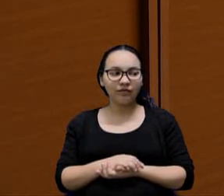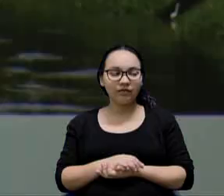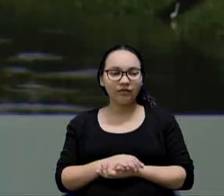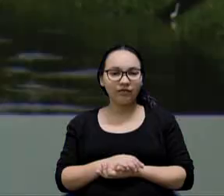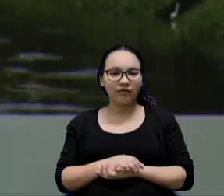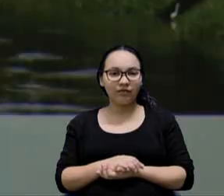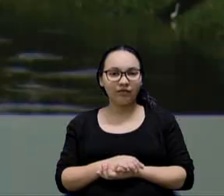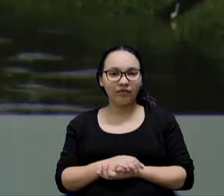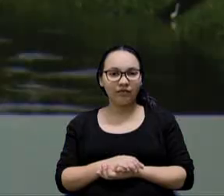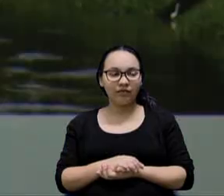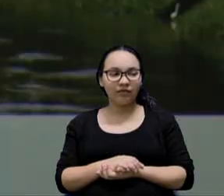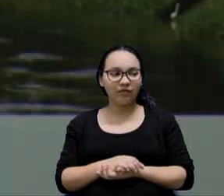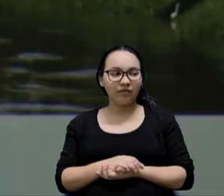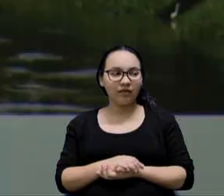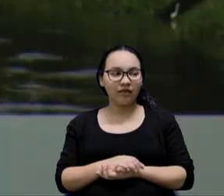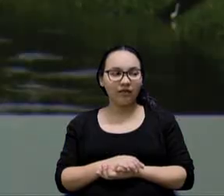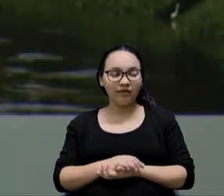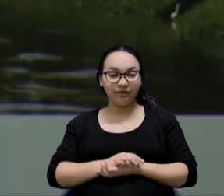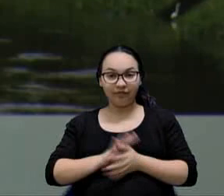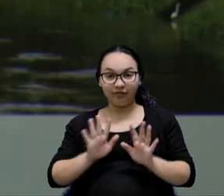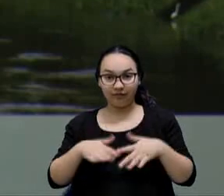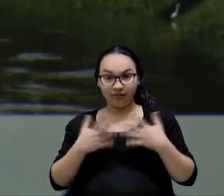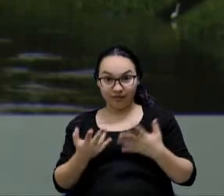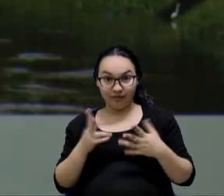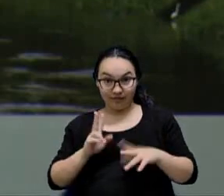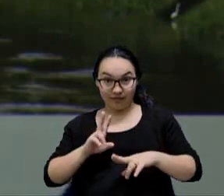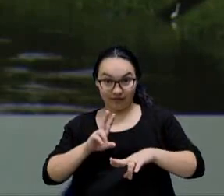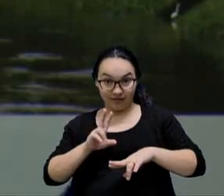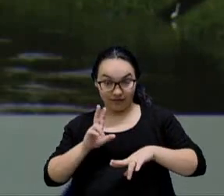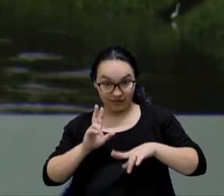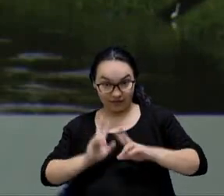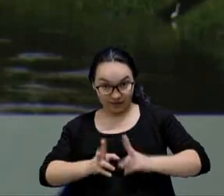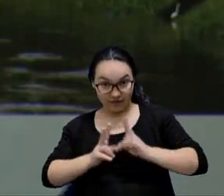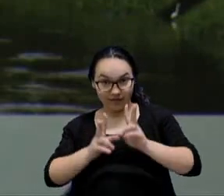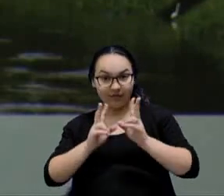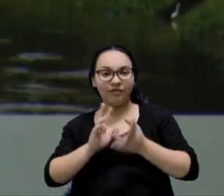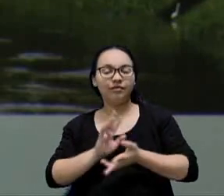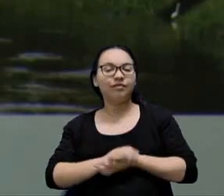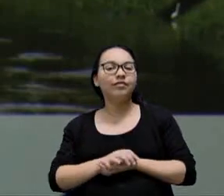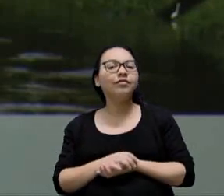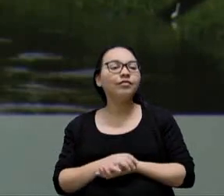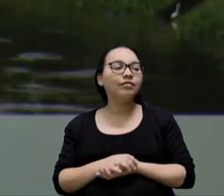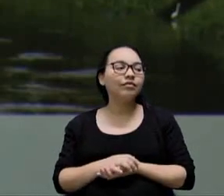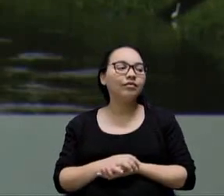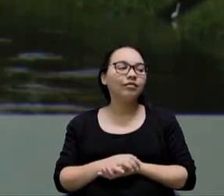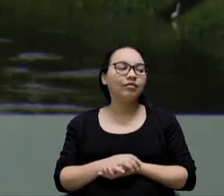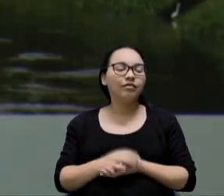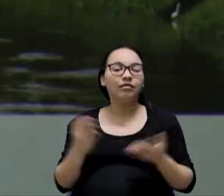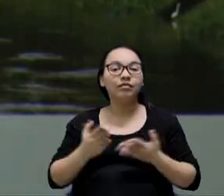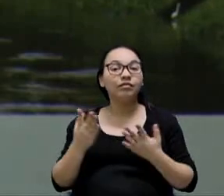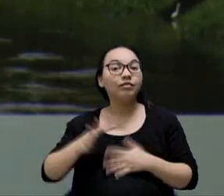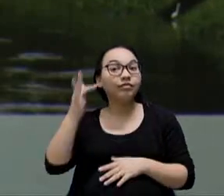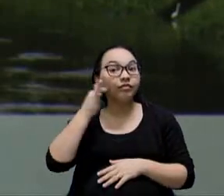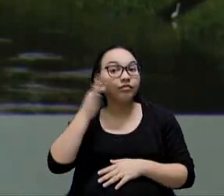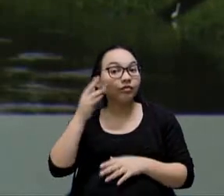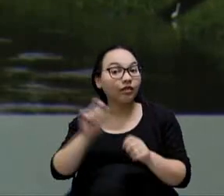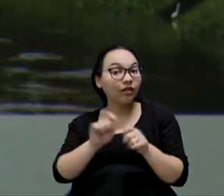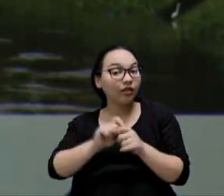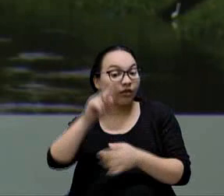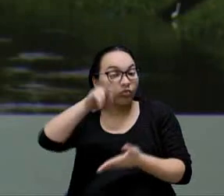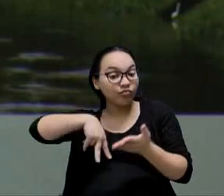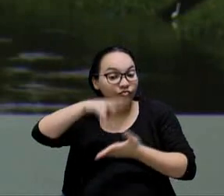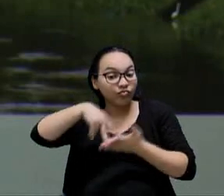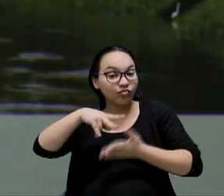Compostos? Continuemos, então, a nossa sessão solene de hoje. Neste momento, o vereador Fernando Dini fará a leitura do